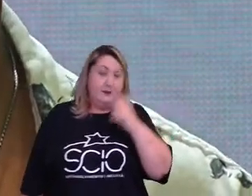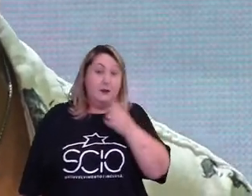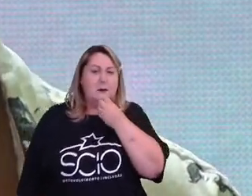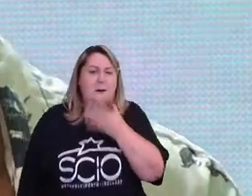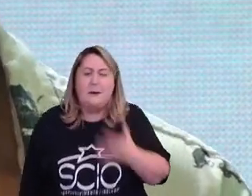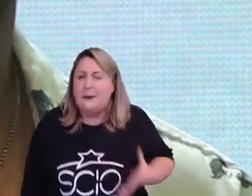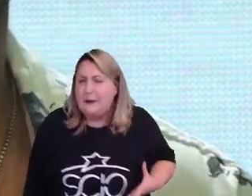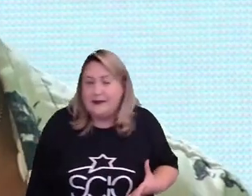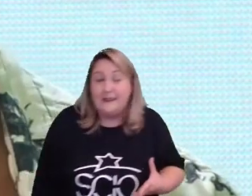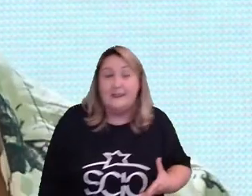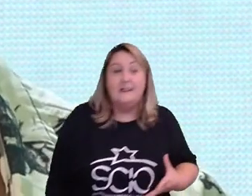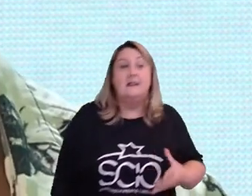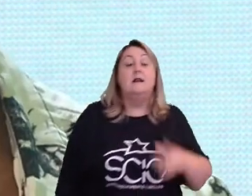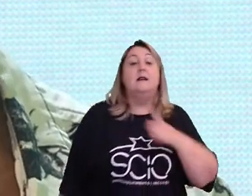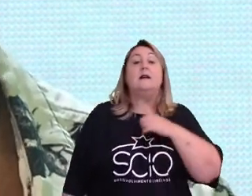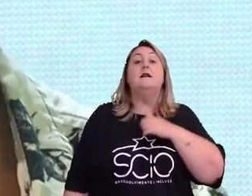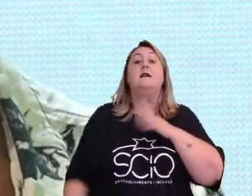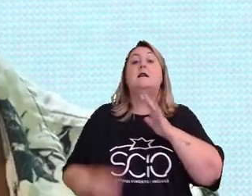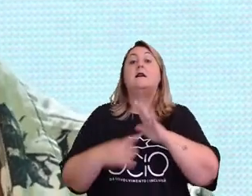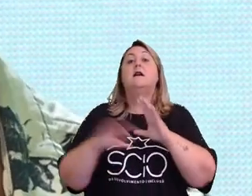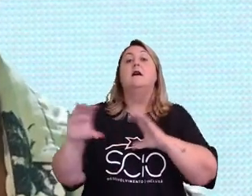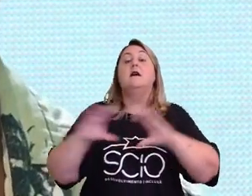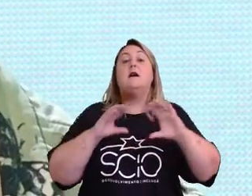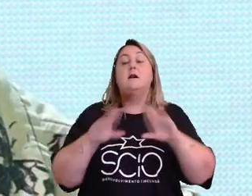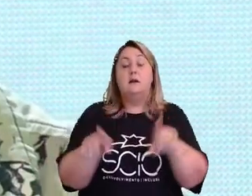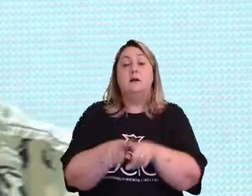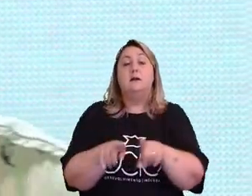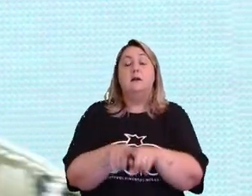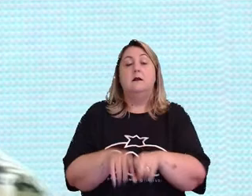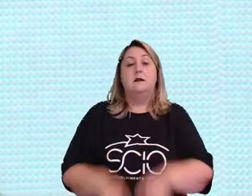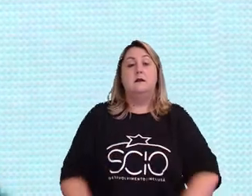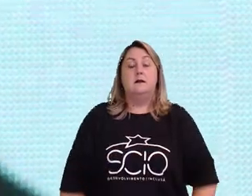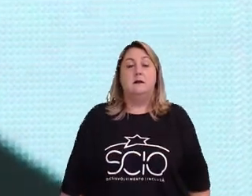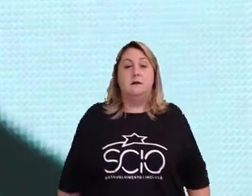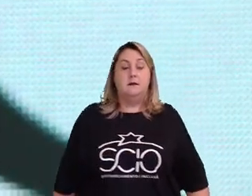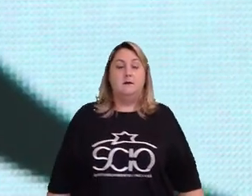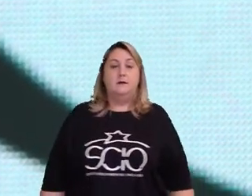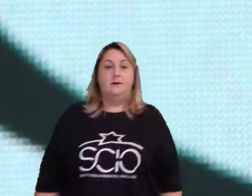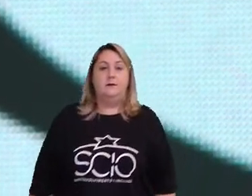Coisa boa, essa aqui também a galera sempre pede.